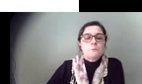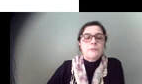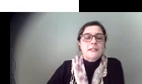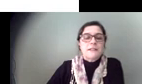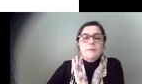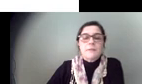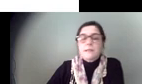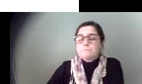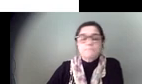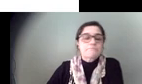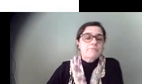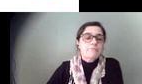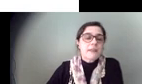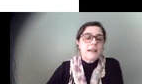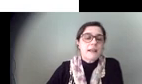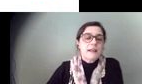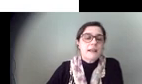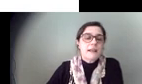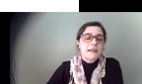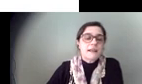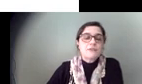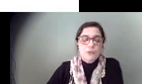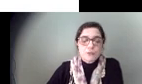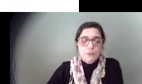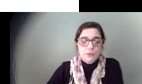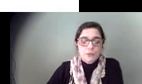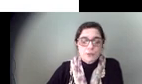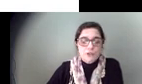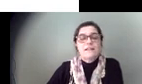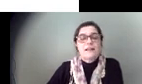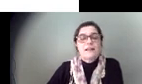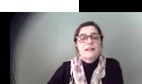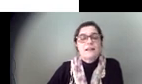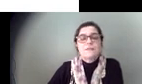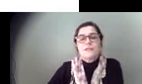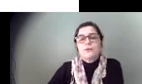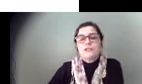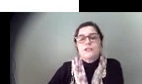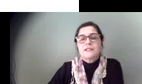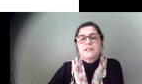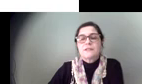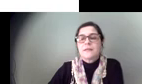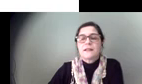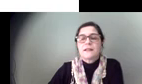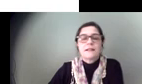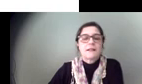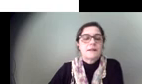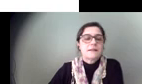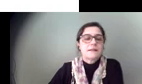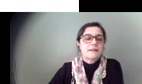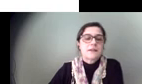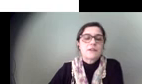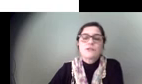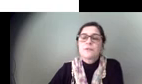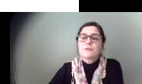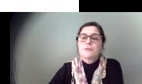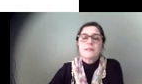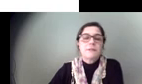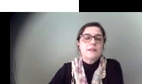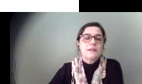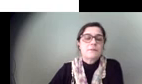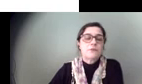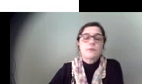planejamento, e também esse último post aí de psicologia também. Certo? Que é